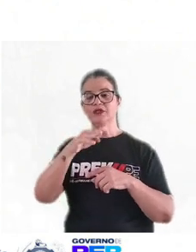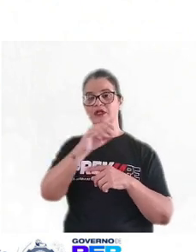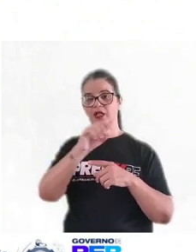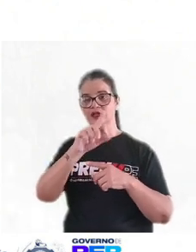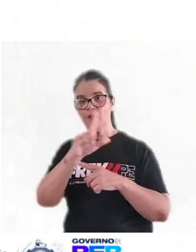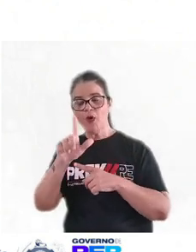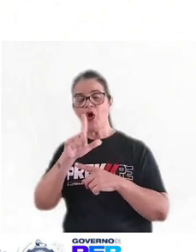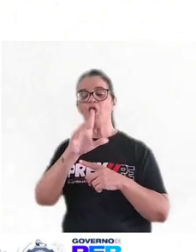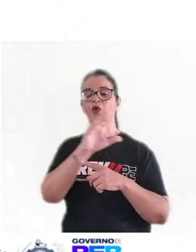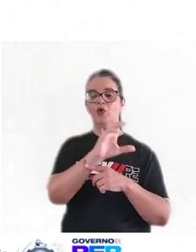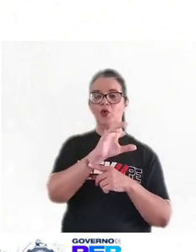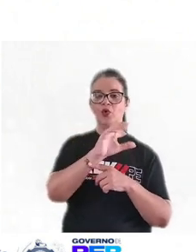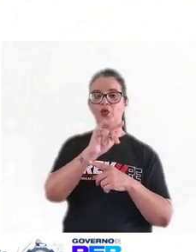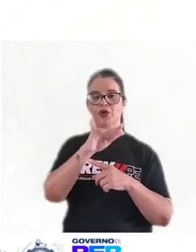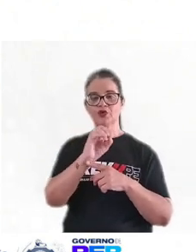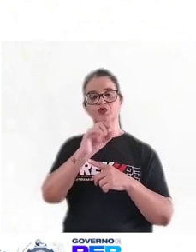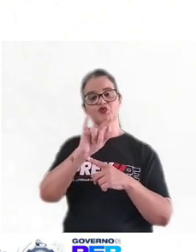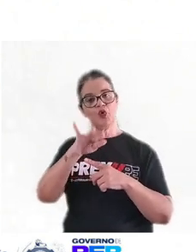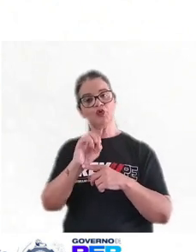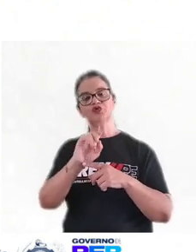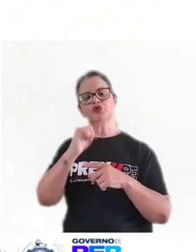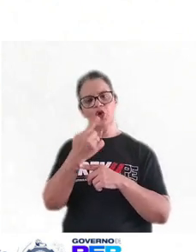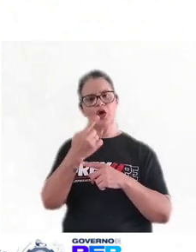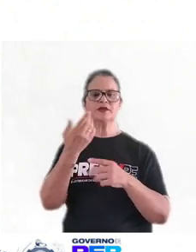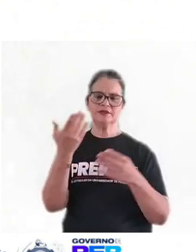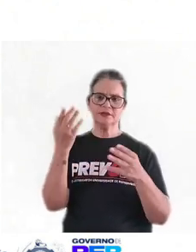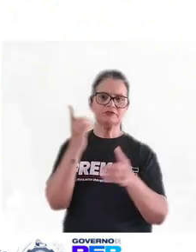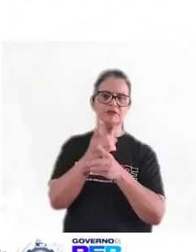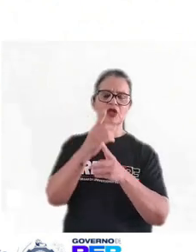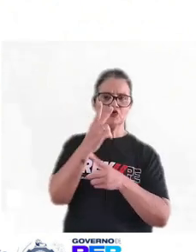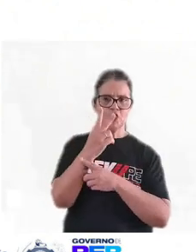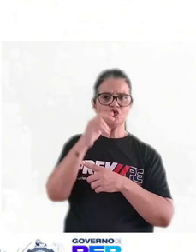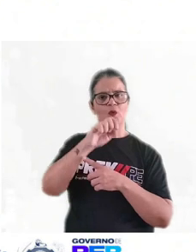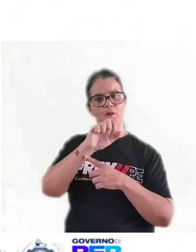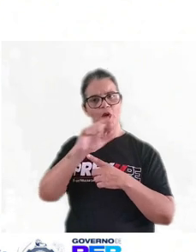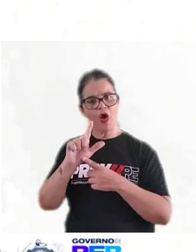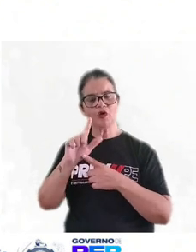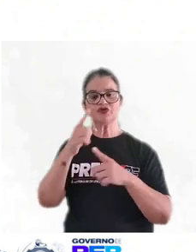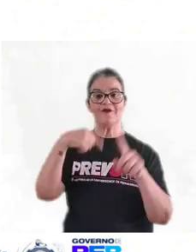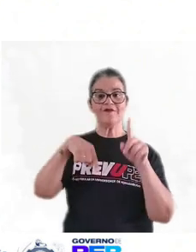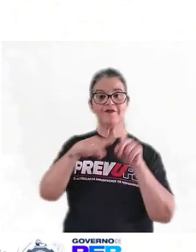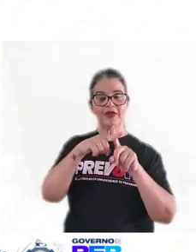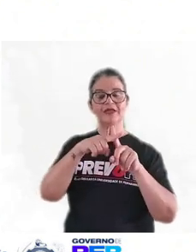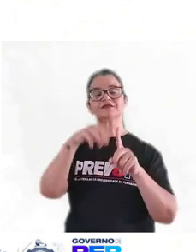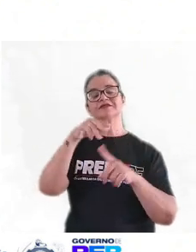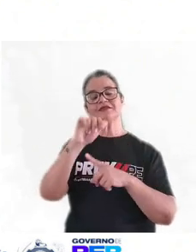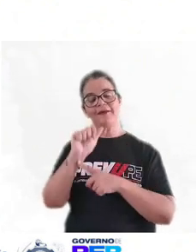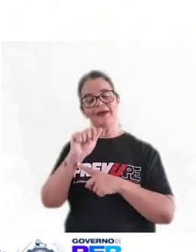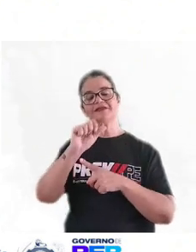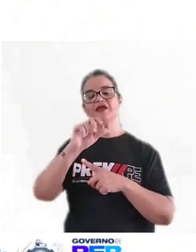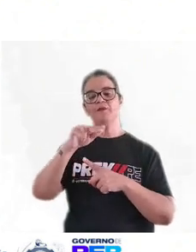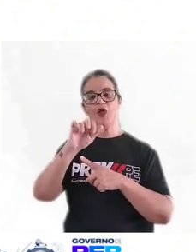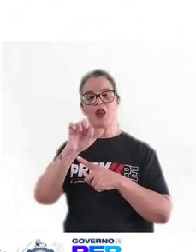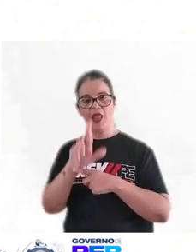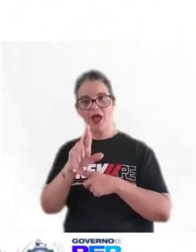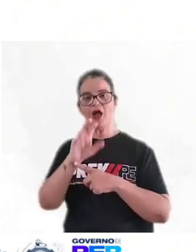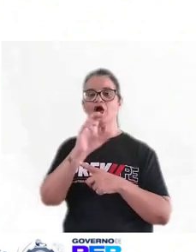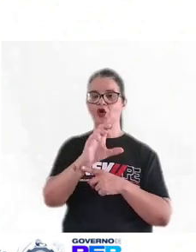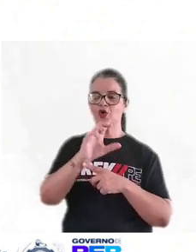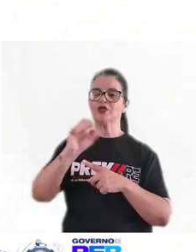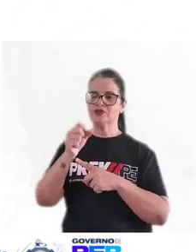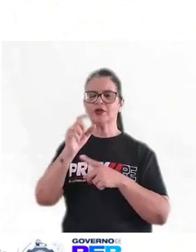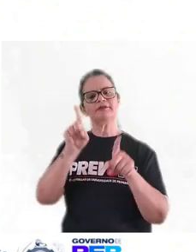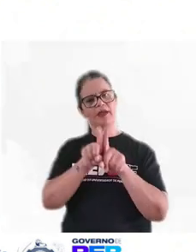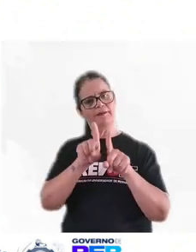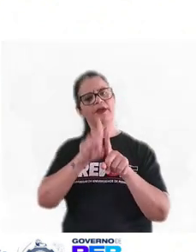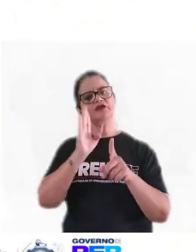pela quantidade de mols do clorídrico de sódio, que nós acabamos de determinar, que são 2 mols, vezes a massa molar do clorídrico de